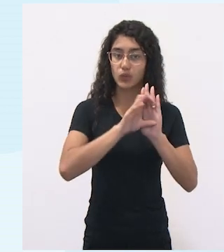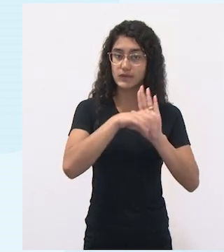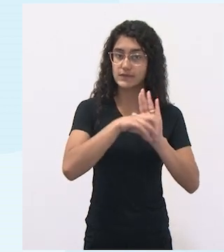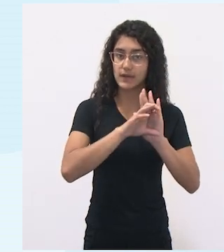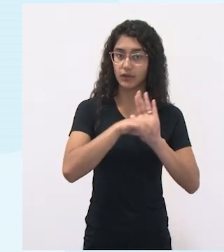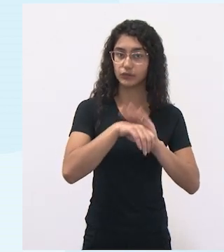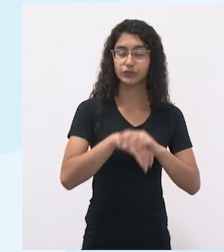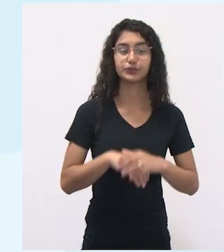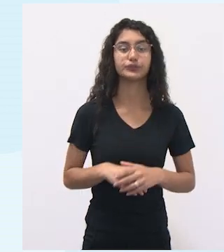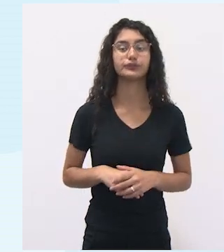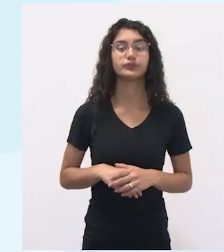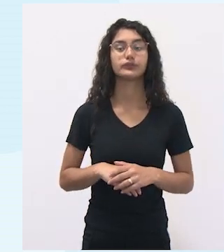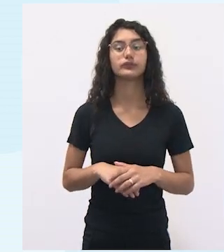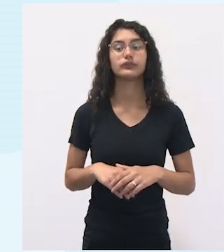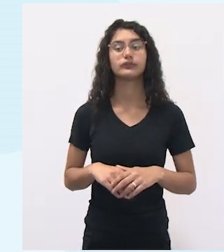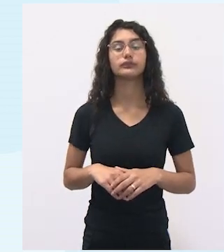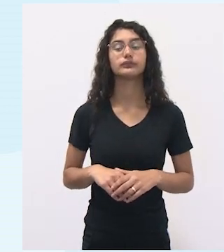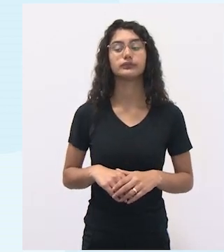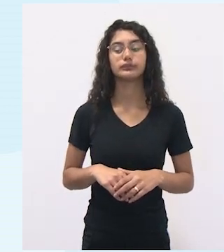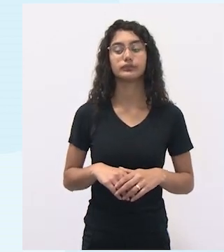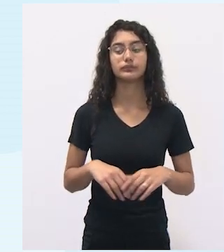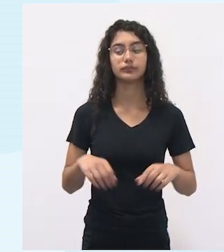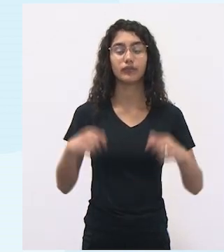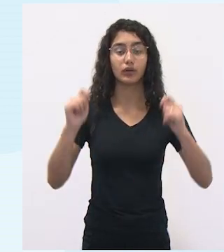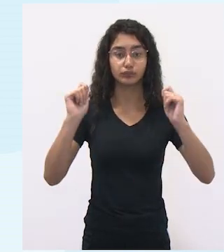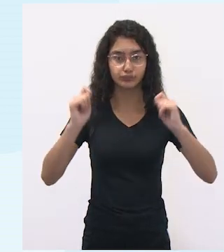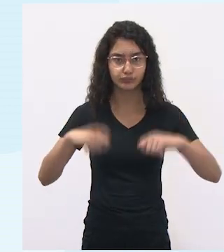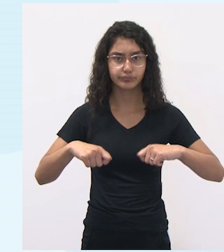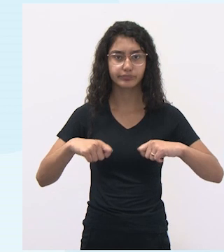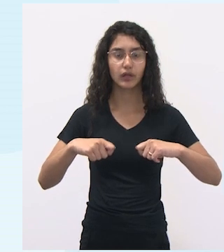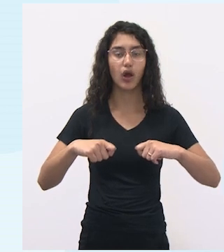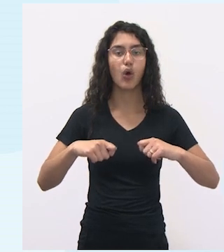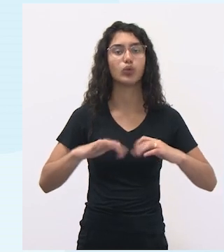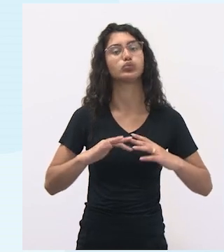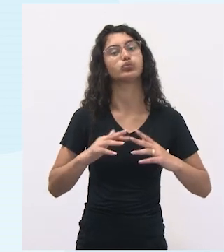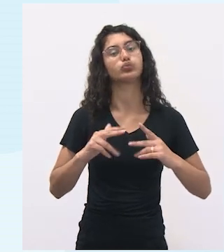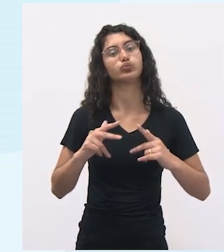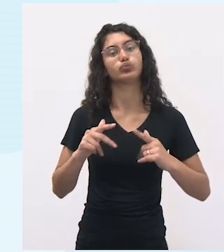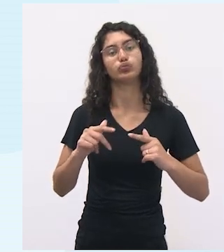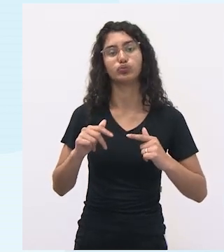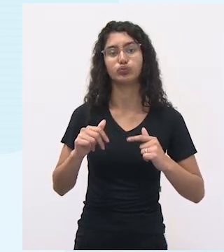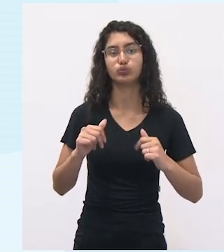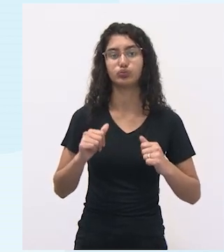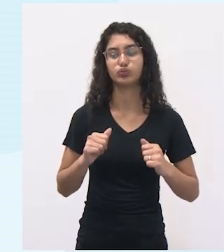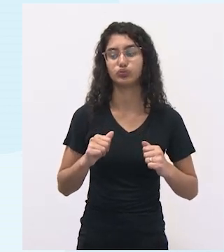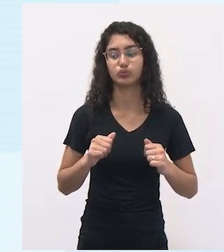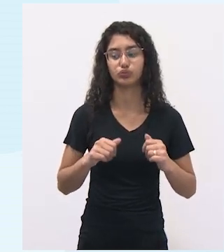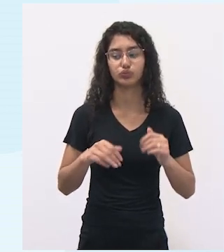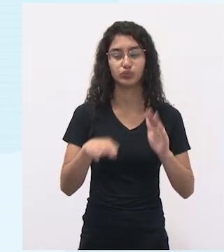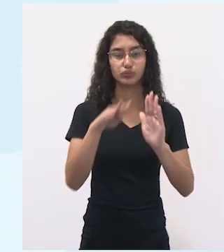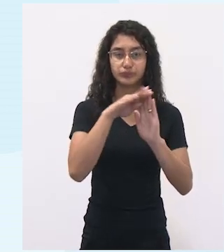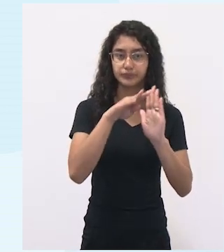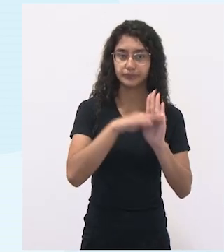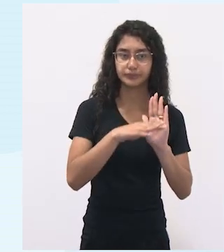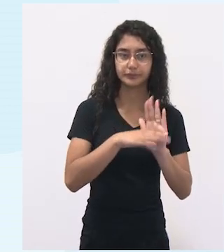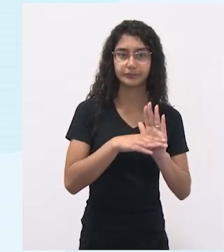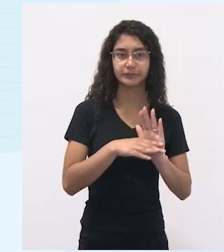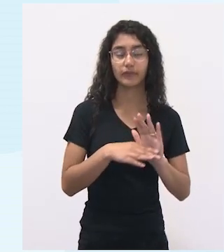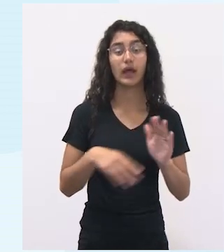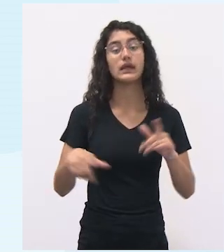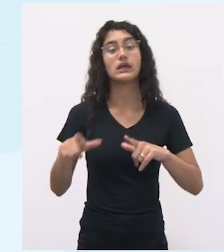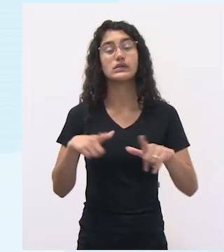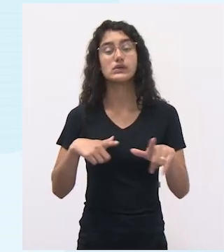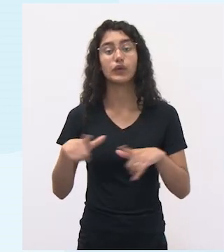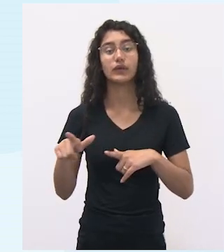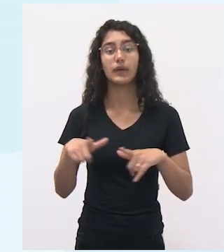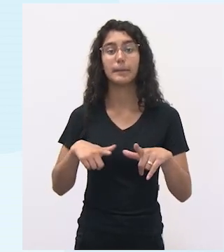o nível atitudinal, que está totalmente relacionado à escala de proficiência. Então, eu posso, se eu trabalho um conteúdo